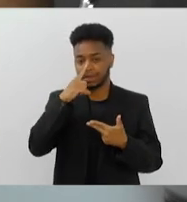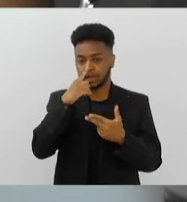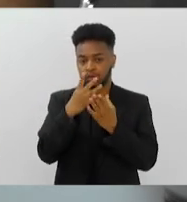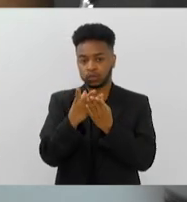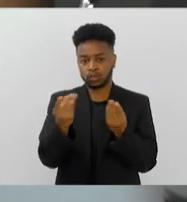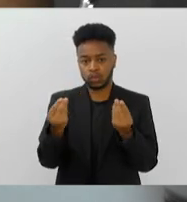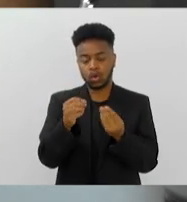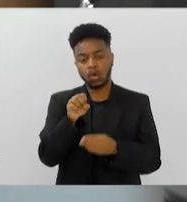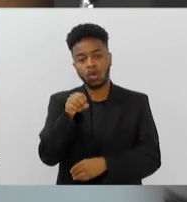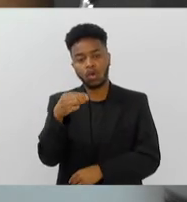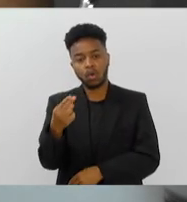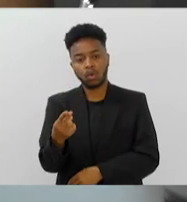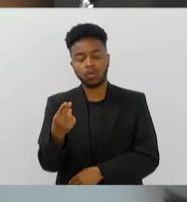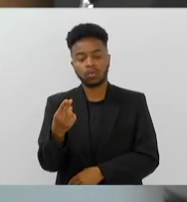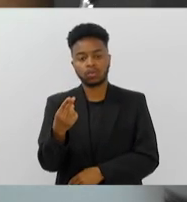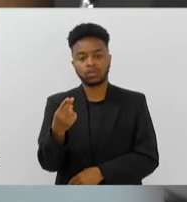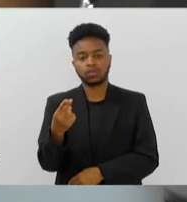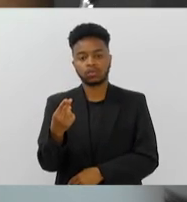ou que